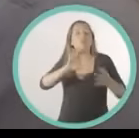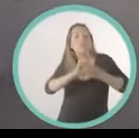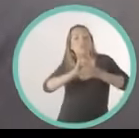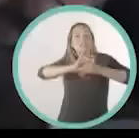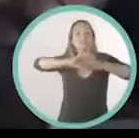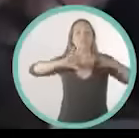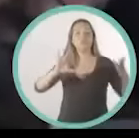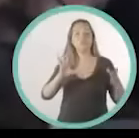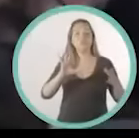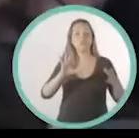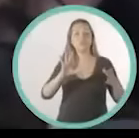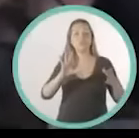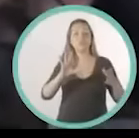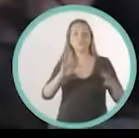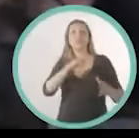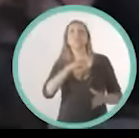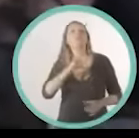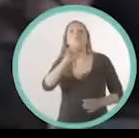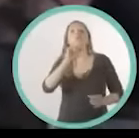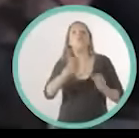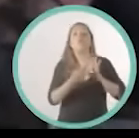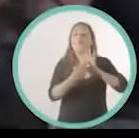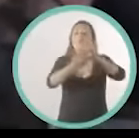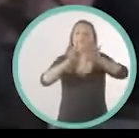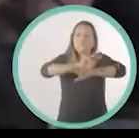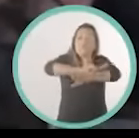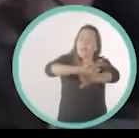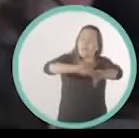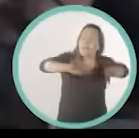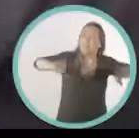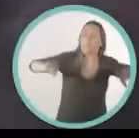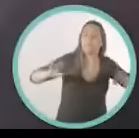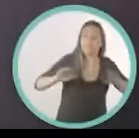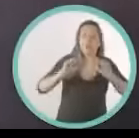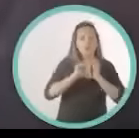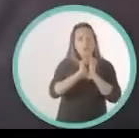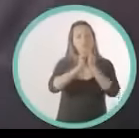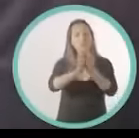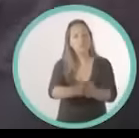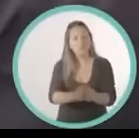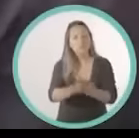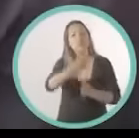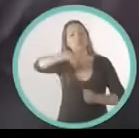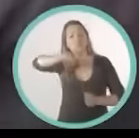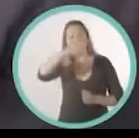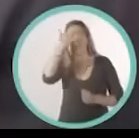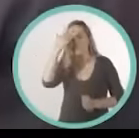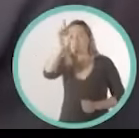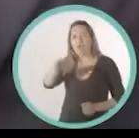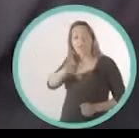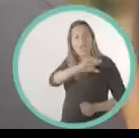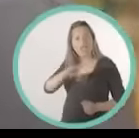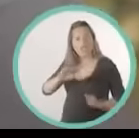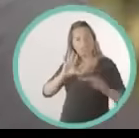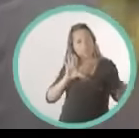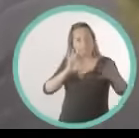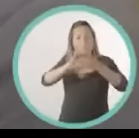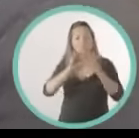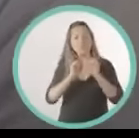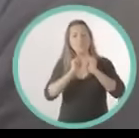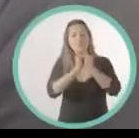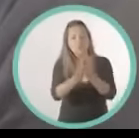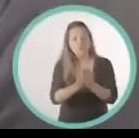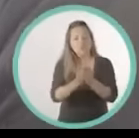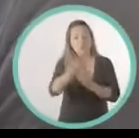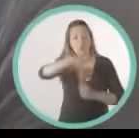mais democrática, que essa cidade tem como símbolo a sua diversidade, que vai dizer que todas as religiões são bem-vindas, fazem parte. Nossos